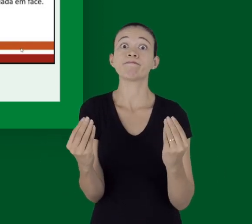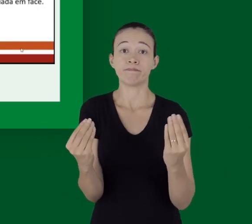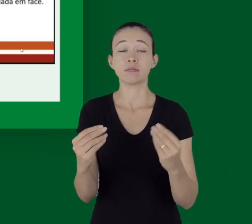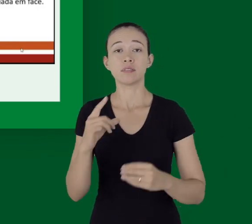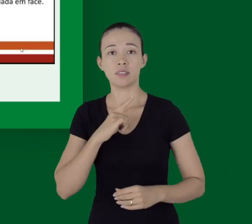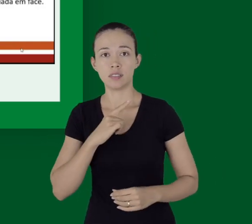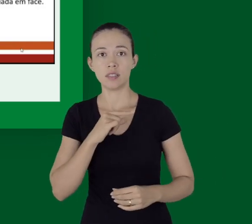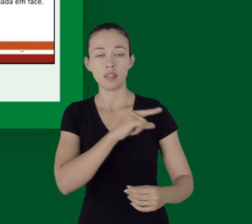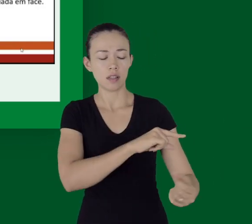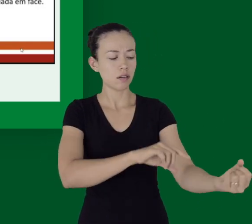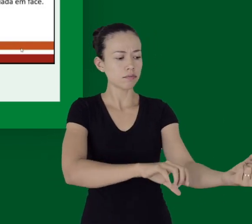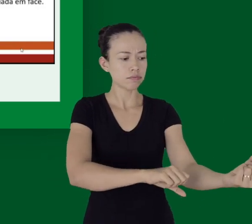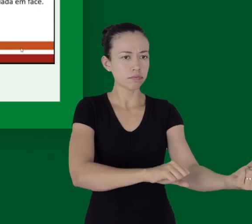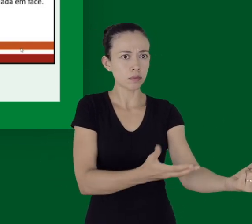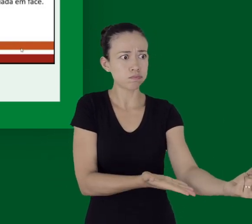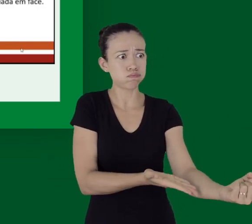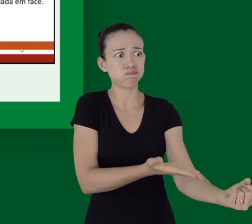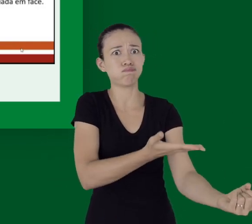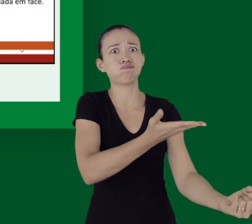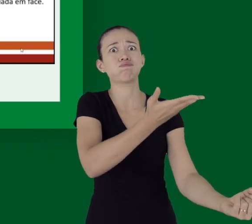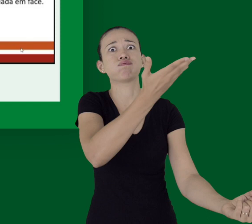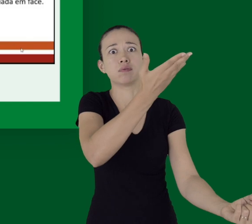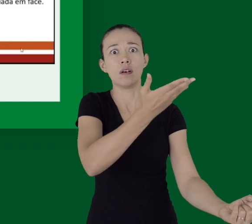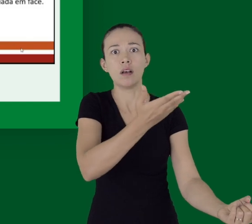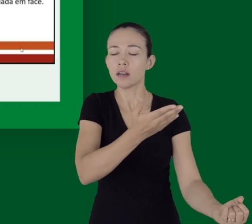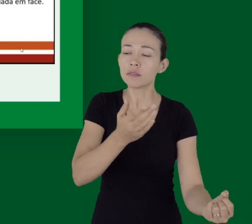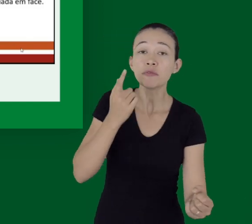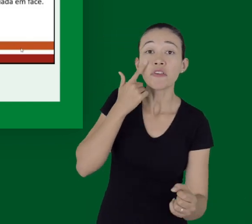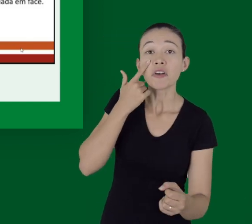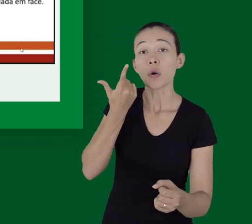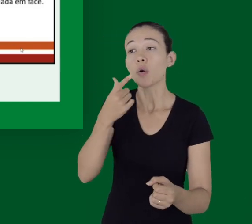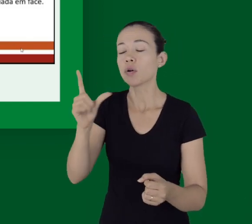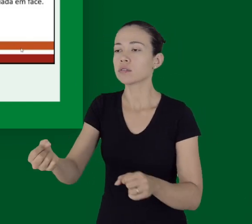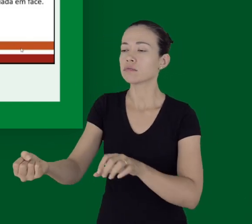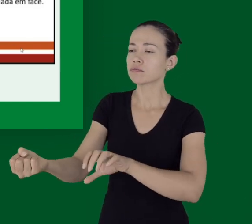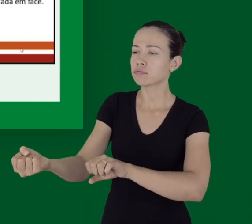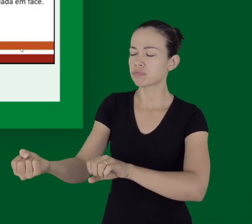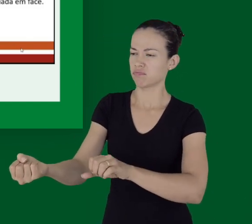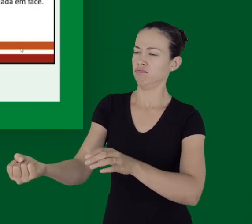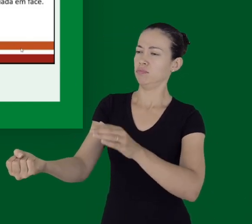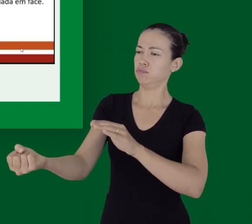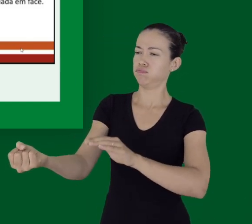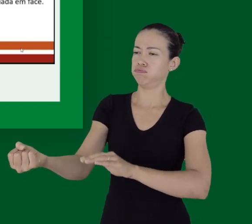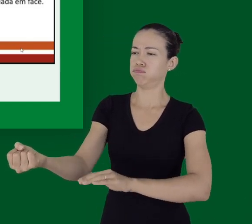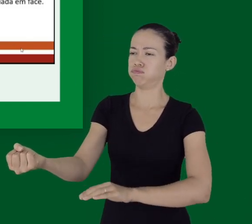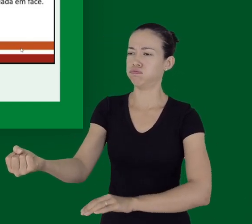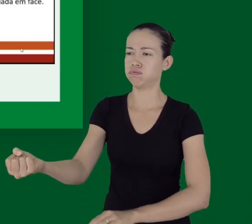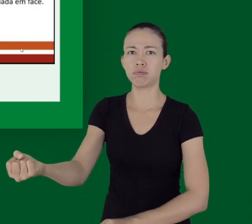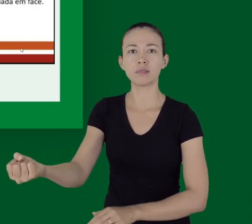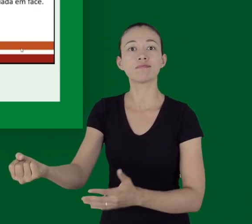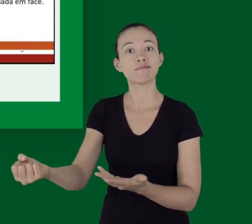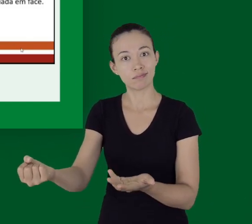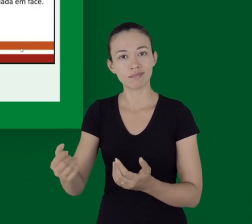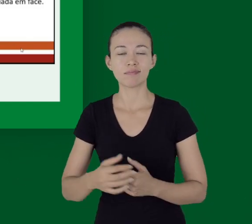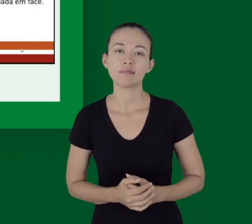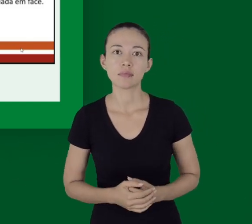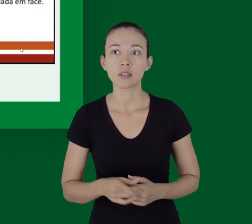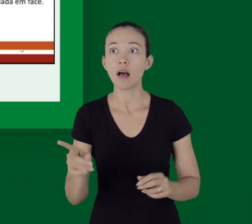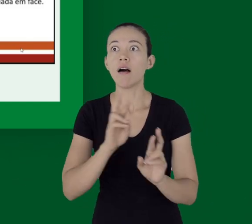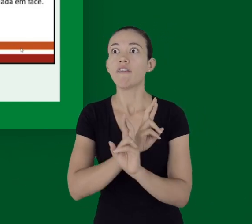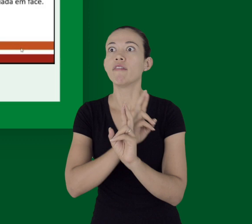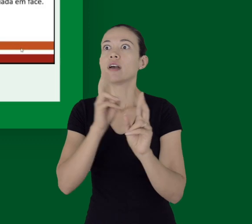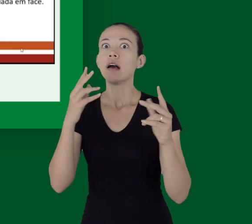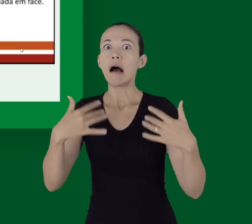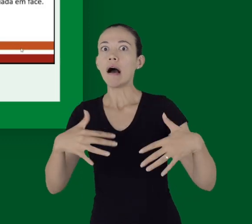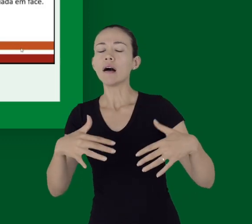pequena, não. Geralmente o paciente está hipertenso no membro, você vai confirmar no outro, está hipotenso, ou a pressão está até inaudível, tá? Então, esse